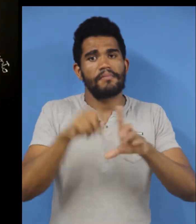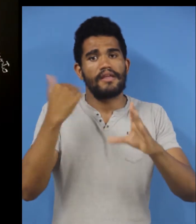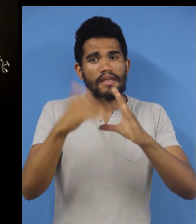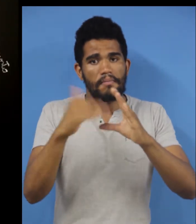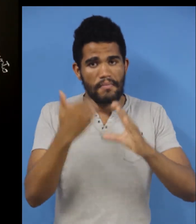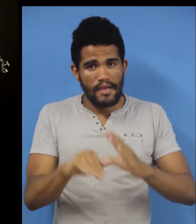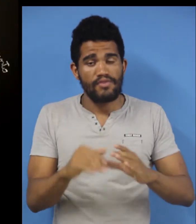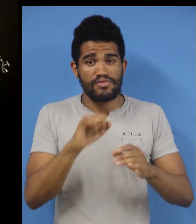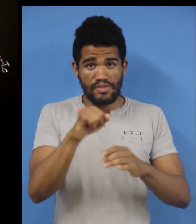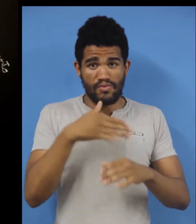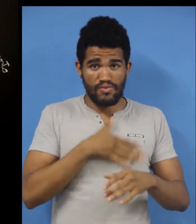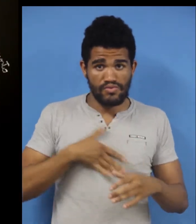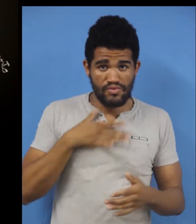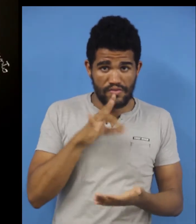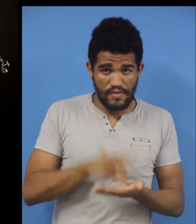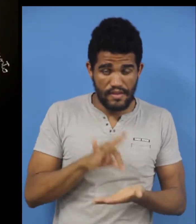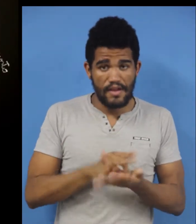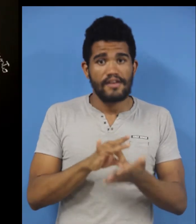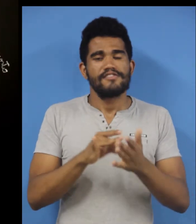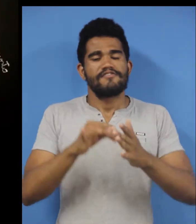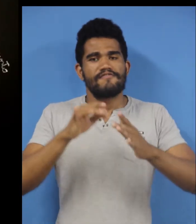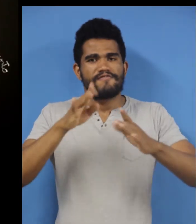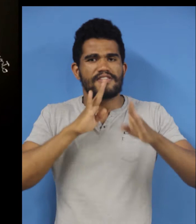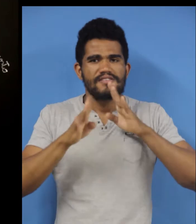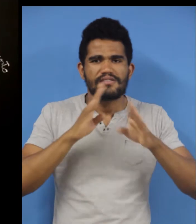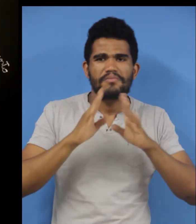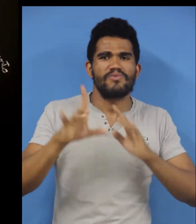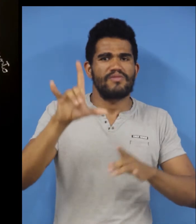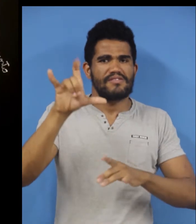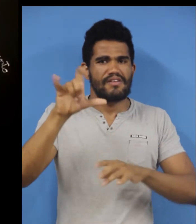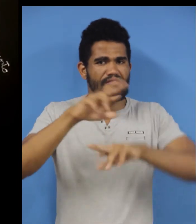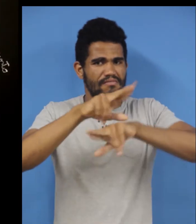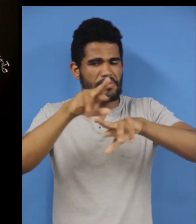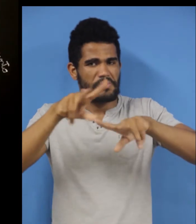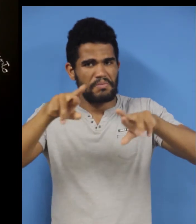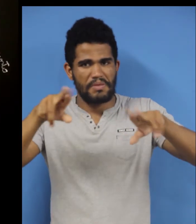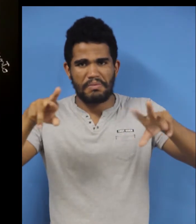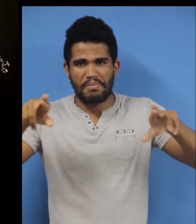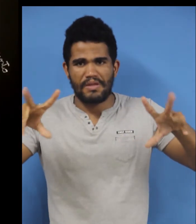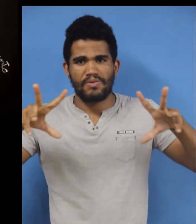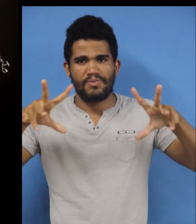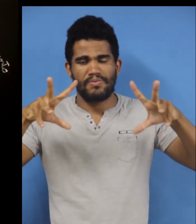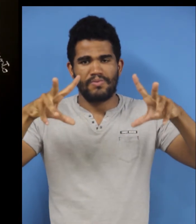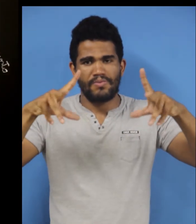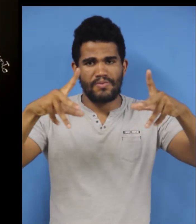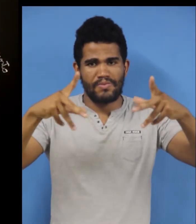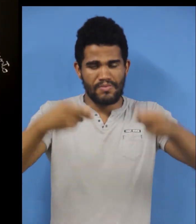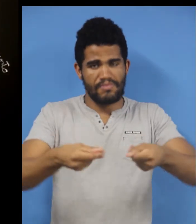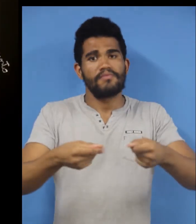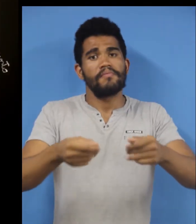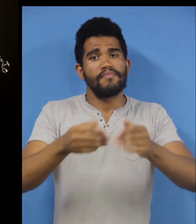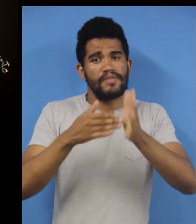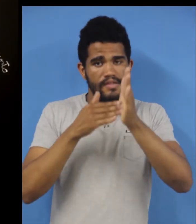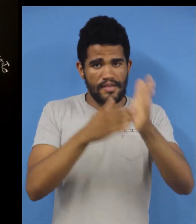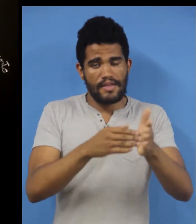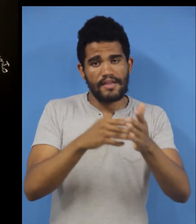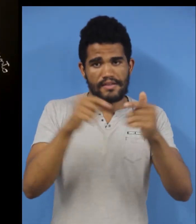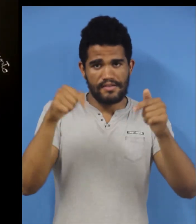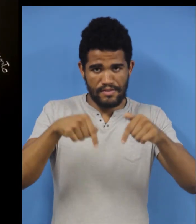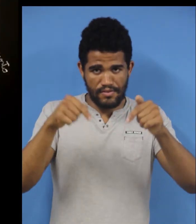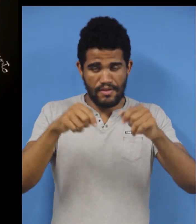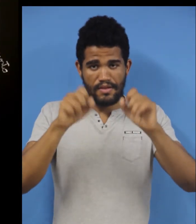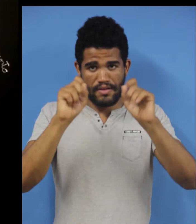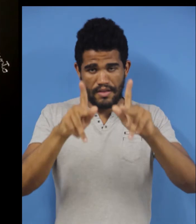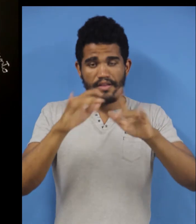eu recebo. Sigam os canais inteligentes nas redes sociais. No Instagram nós somos Canal Inteligente e lá no Facebook,